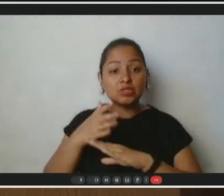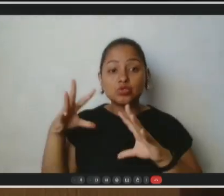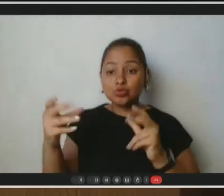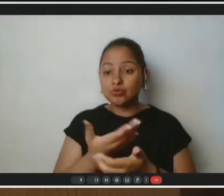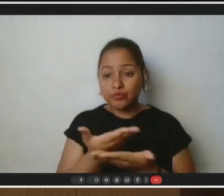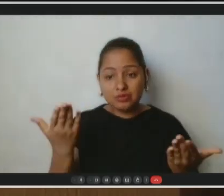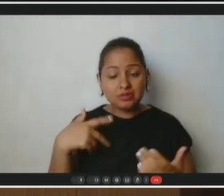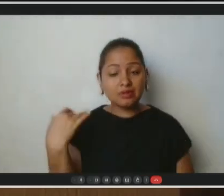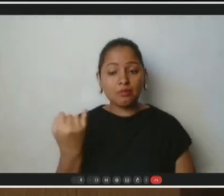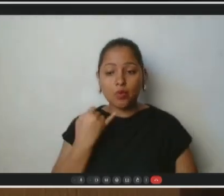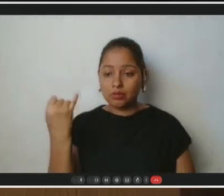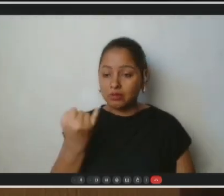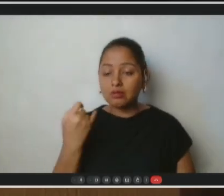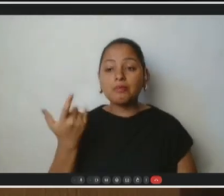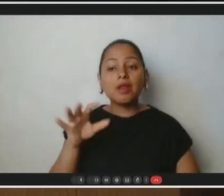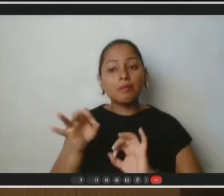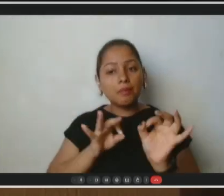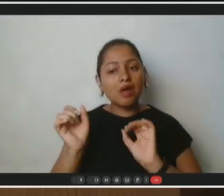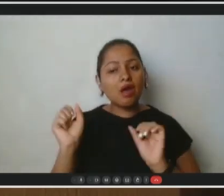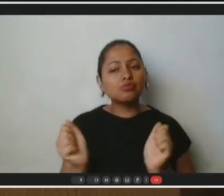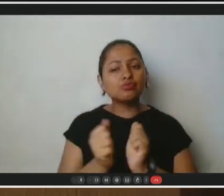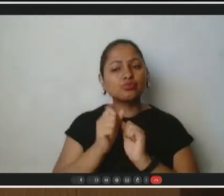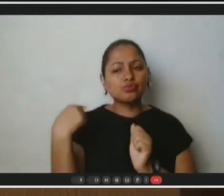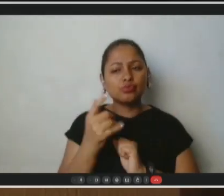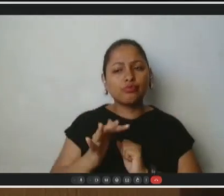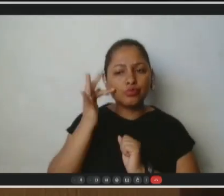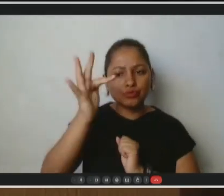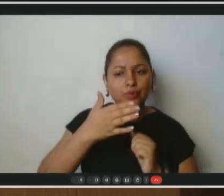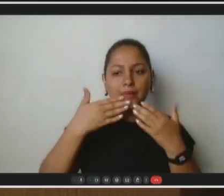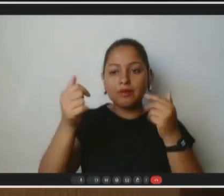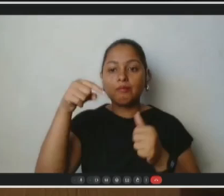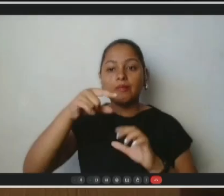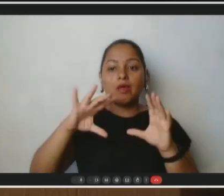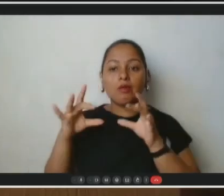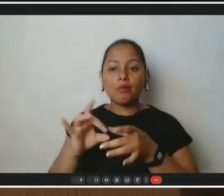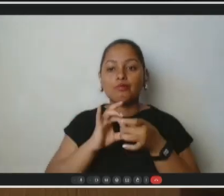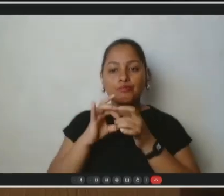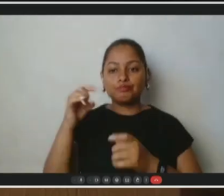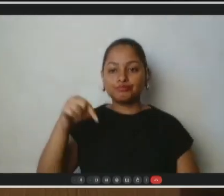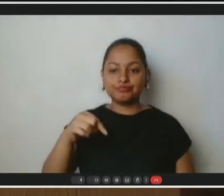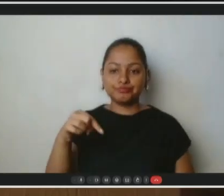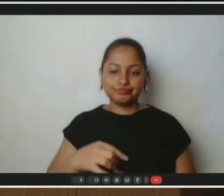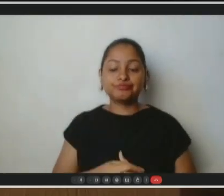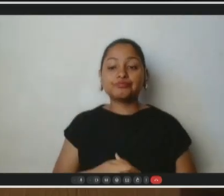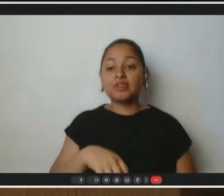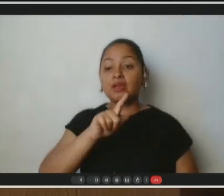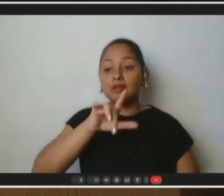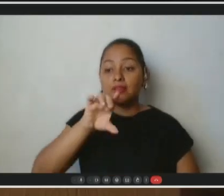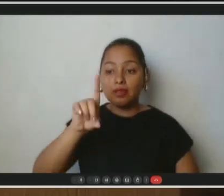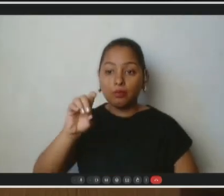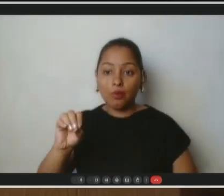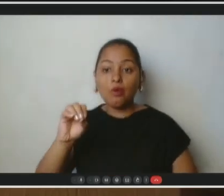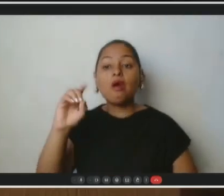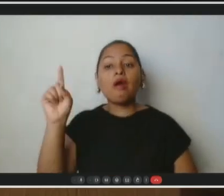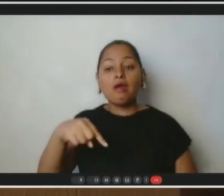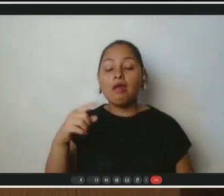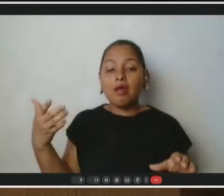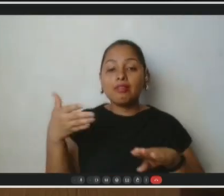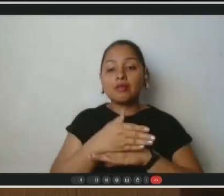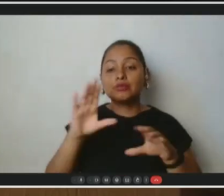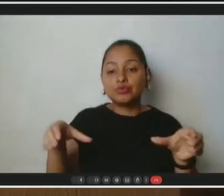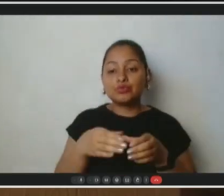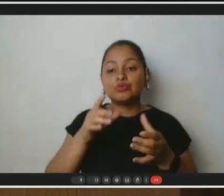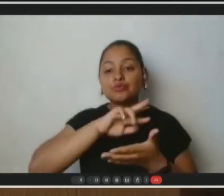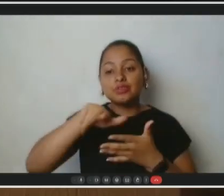para construirmos juntos um futuro melhor para a União da Vitória. A LDO é parte integrante do conjunto de instrumentos